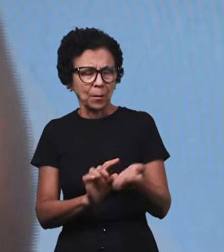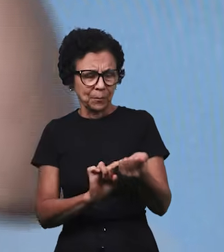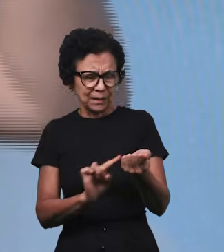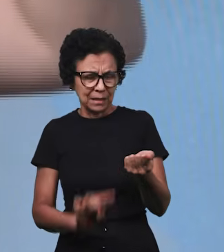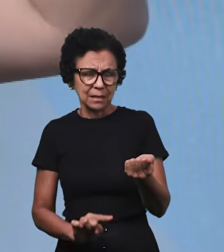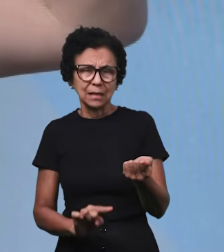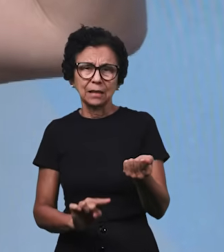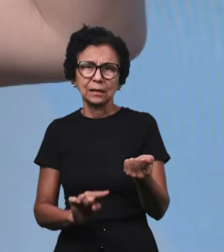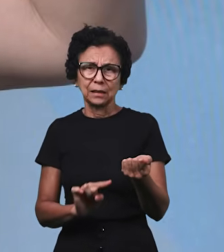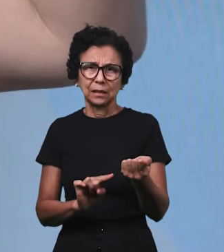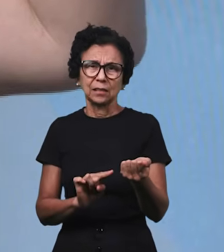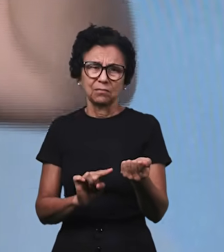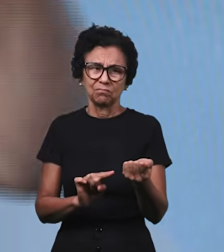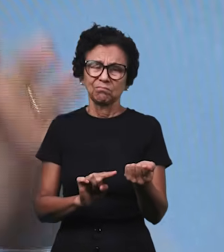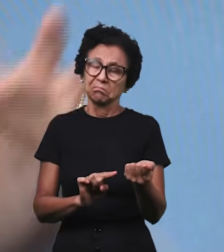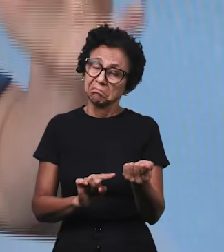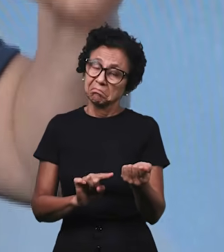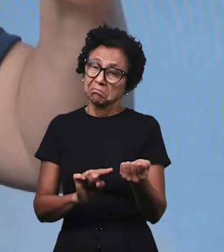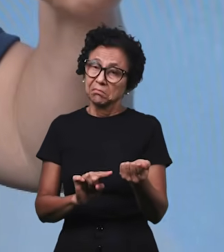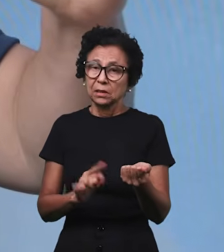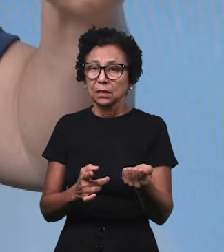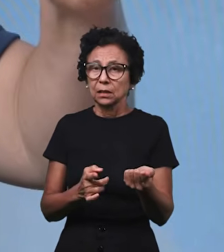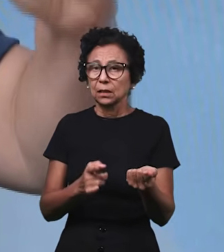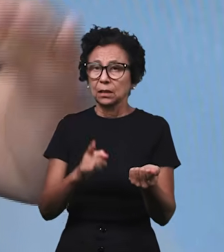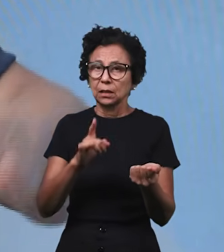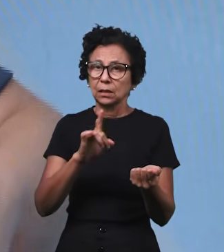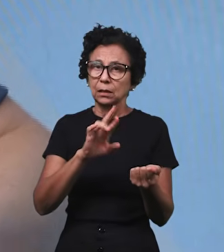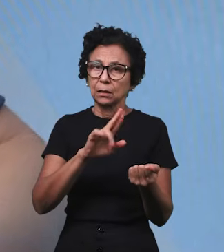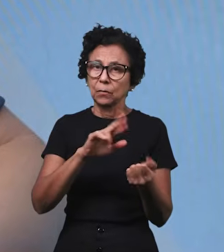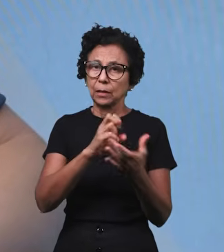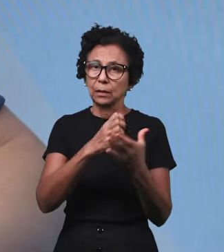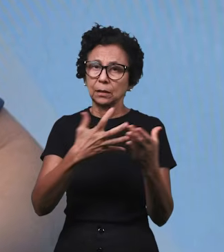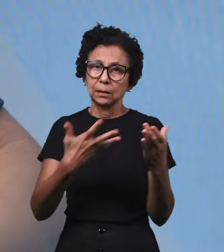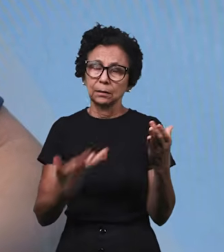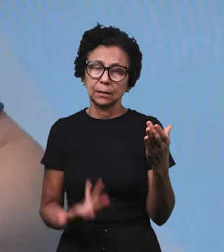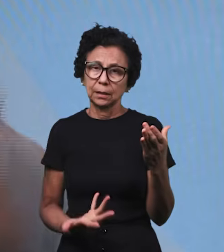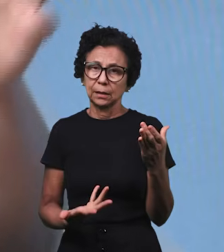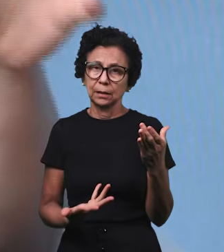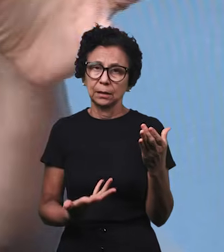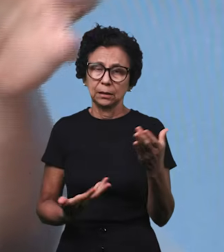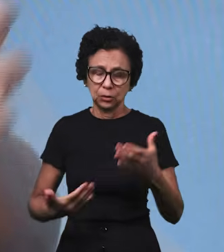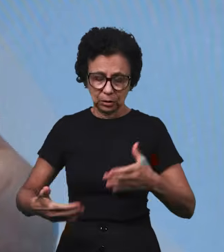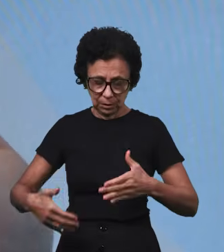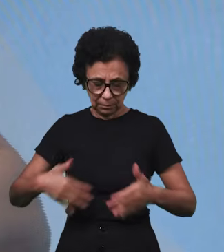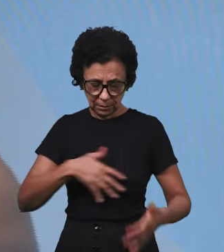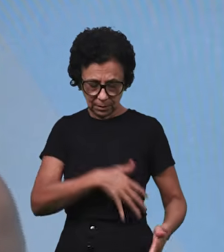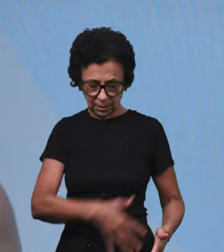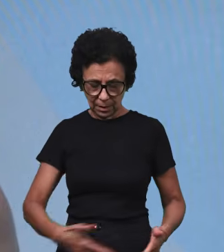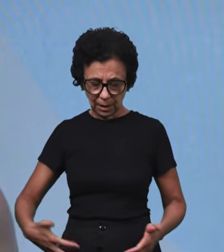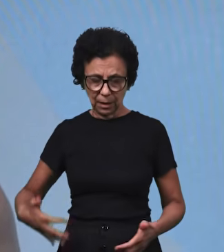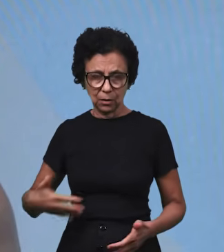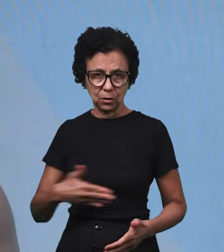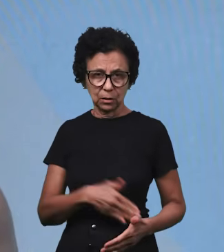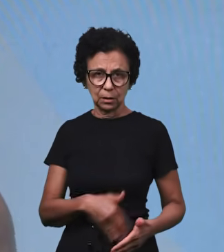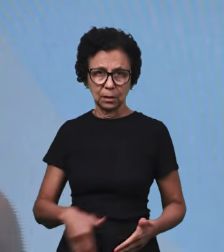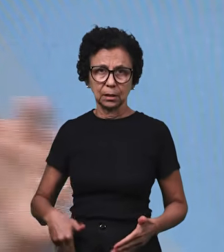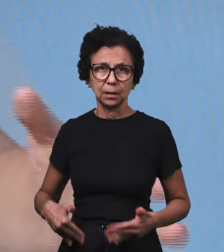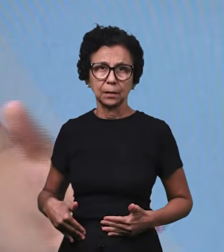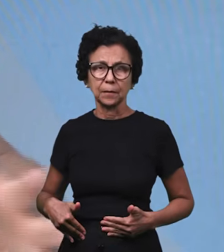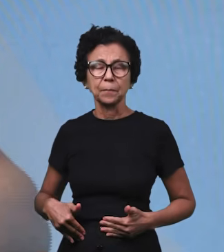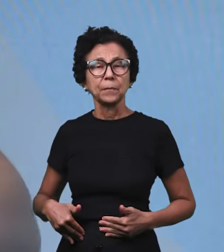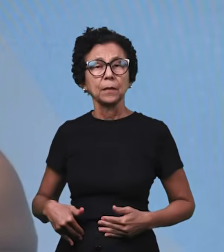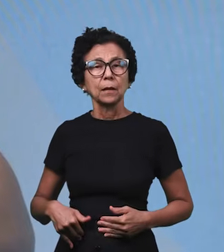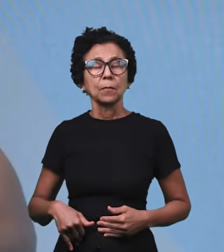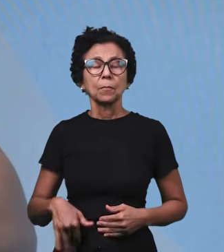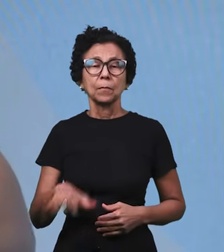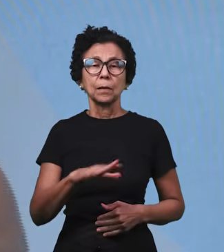que é característica lá do rim, que não é característica, por exemplo, das partes baixas, né? Ureter, bexiga e uretra, que são mais